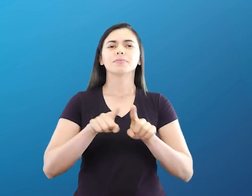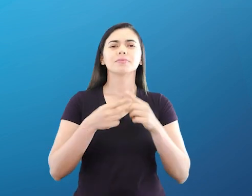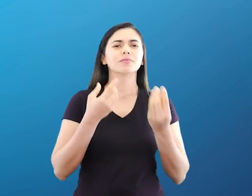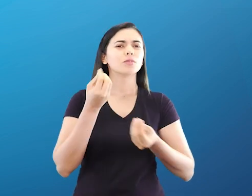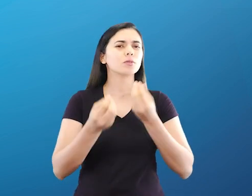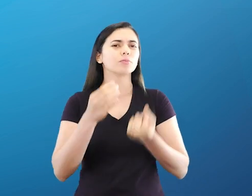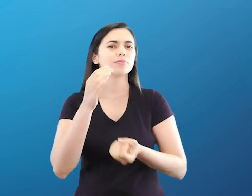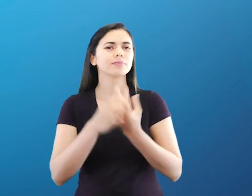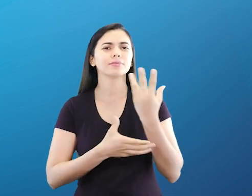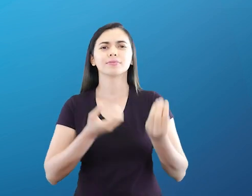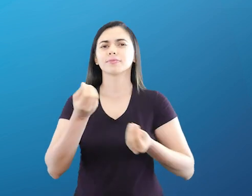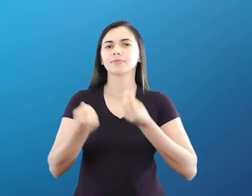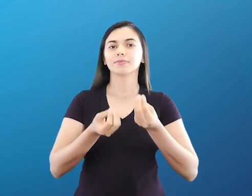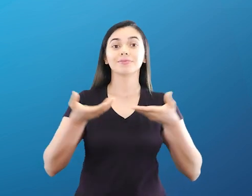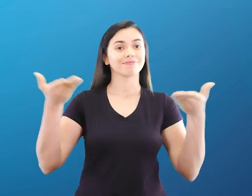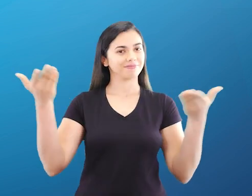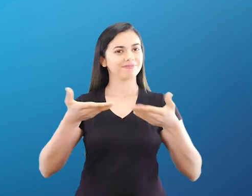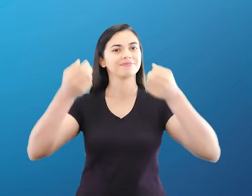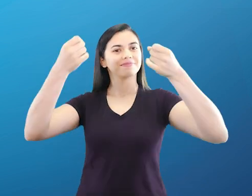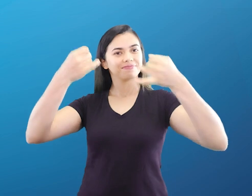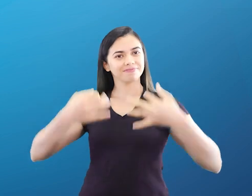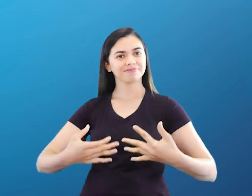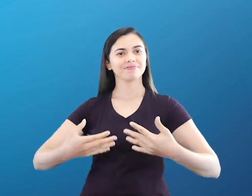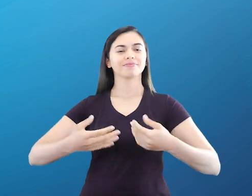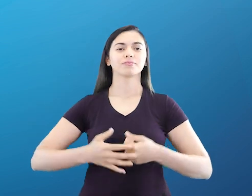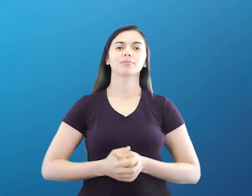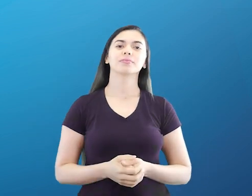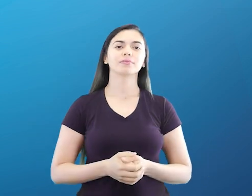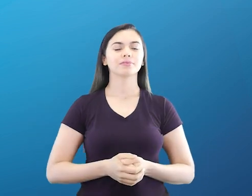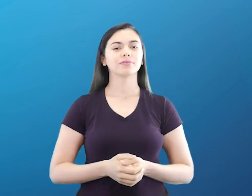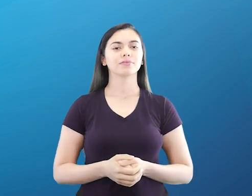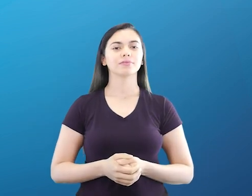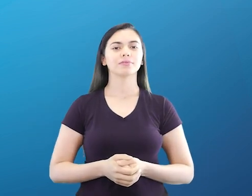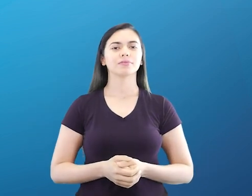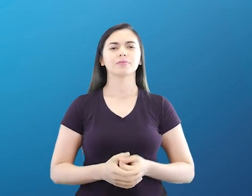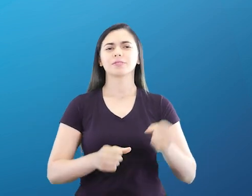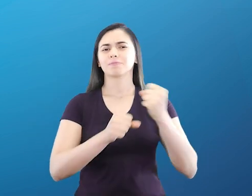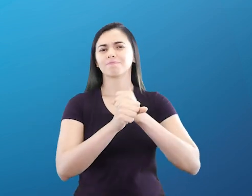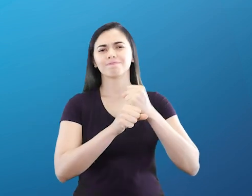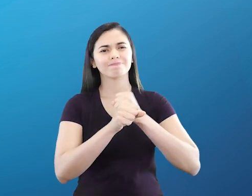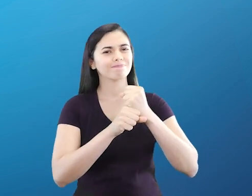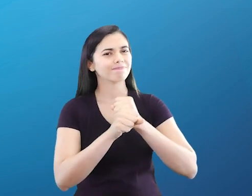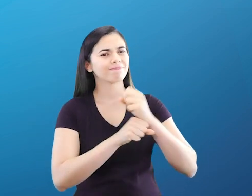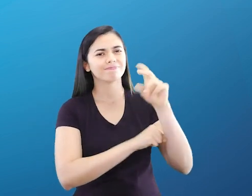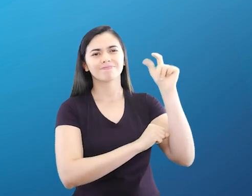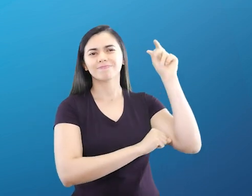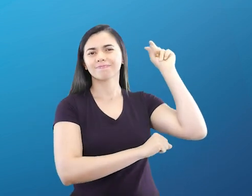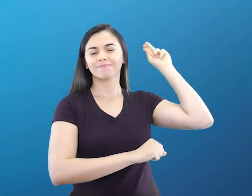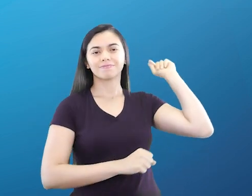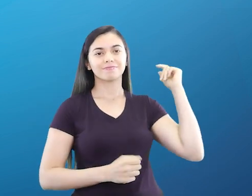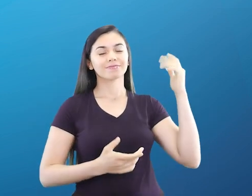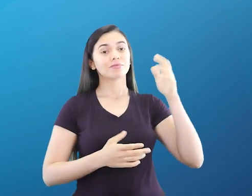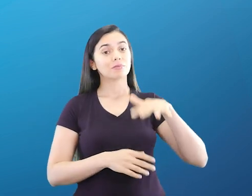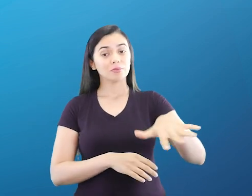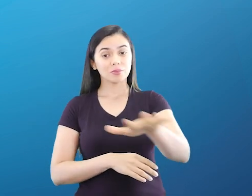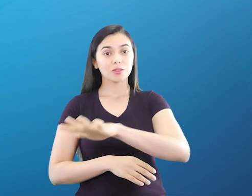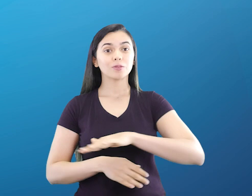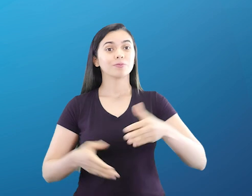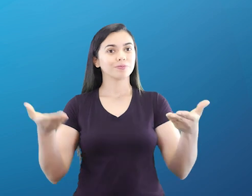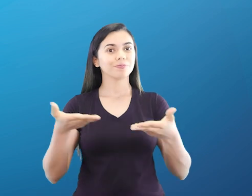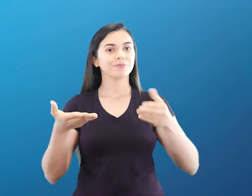foi fundada? Isso que eu vou te explicar agora. Há muitos anos, né, nesse espaço que